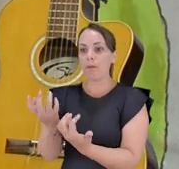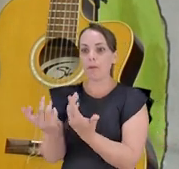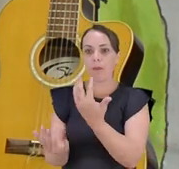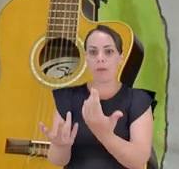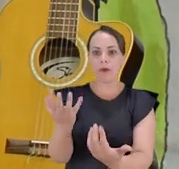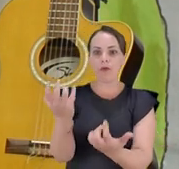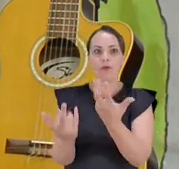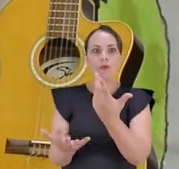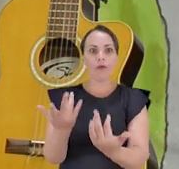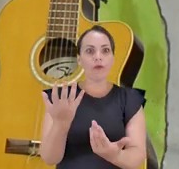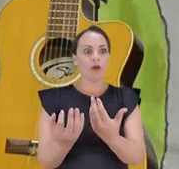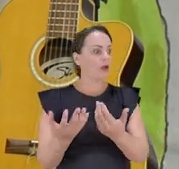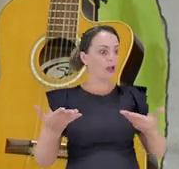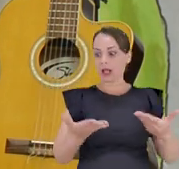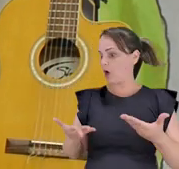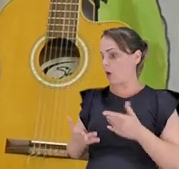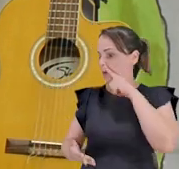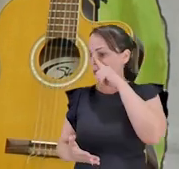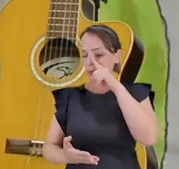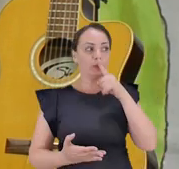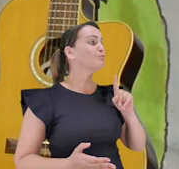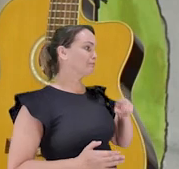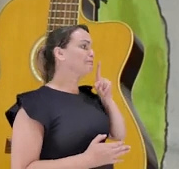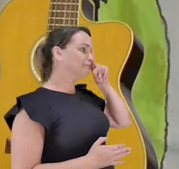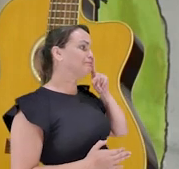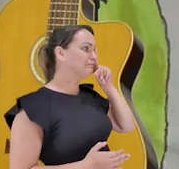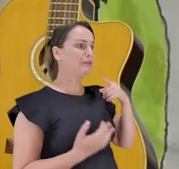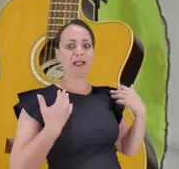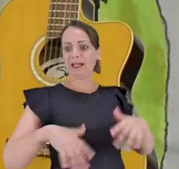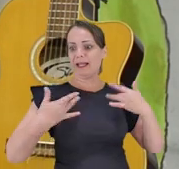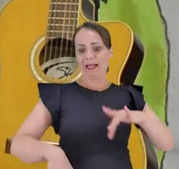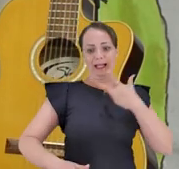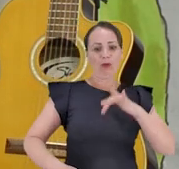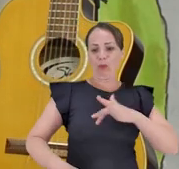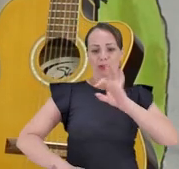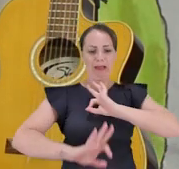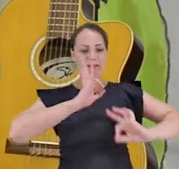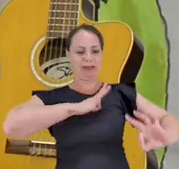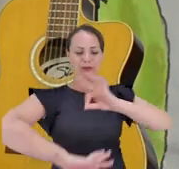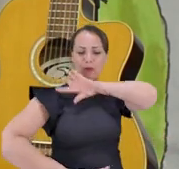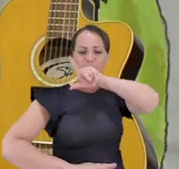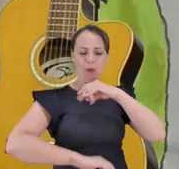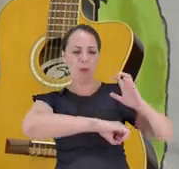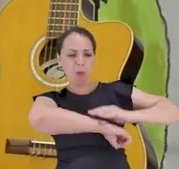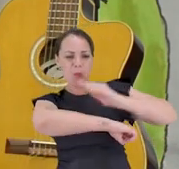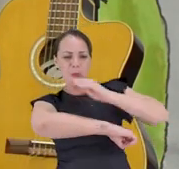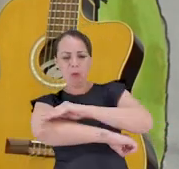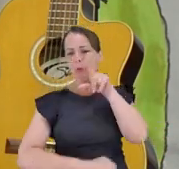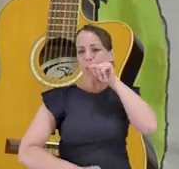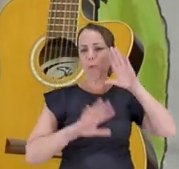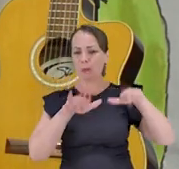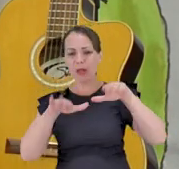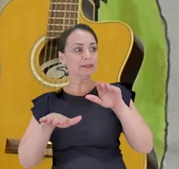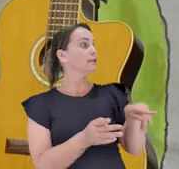E agora? E agora? É muito perigoso. É muito perigoso. Ai, coitada da onça, coitada do sapo. E o